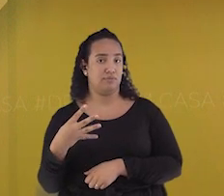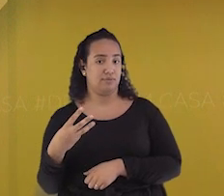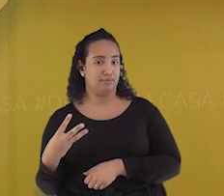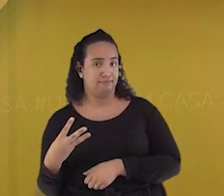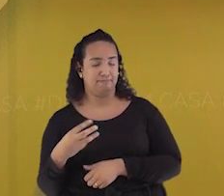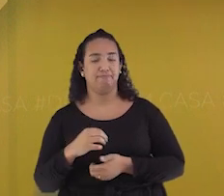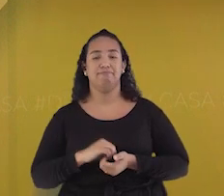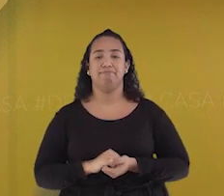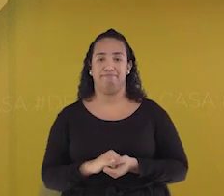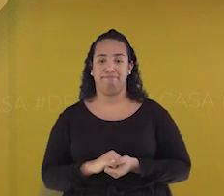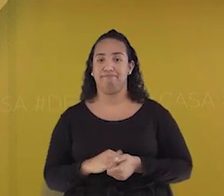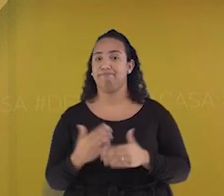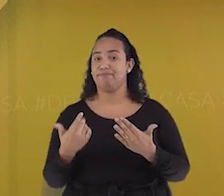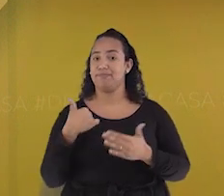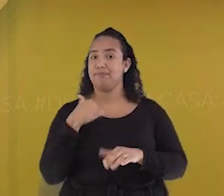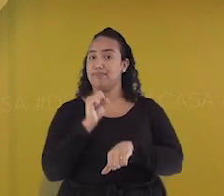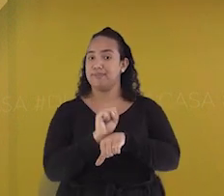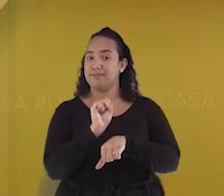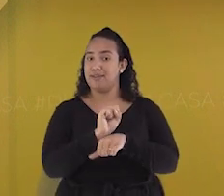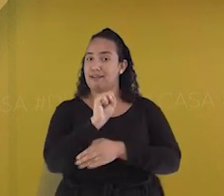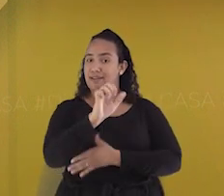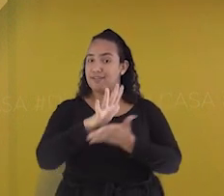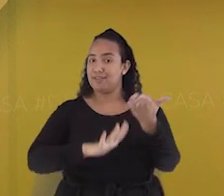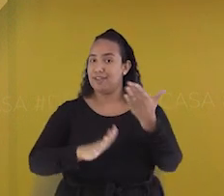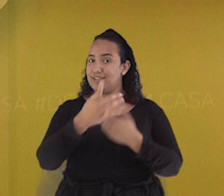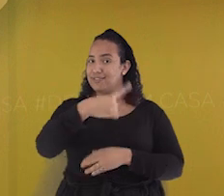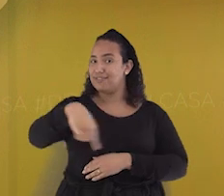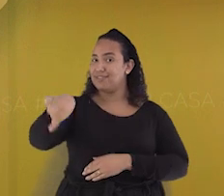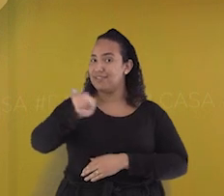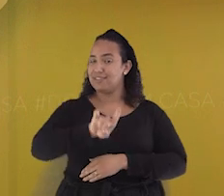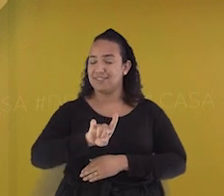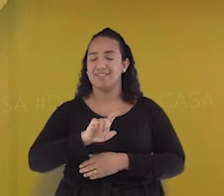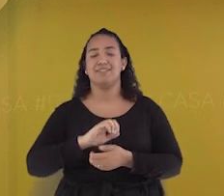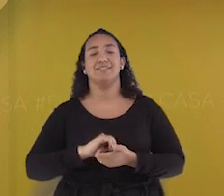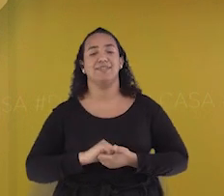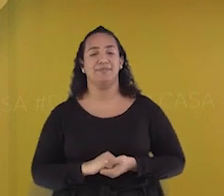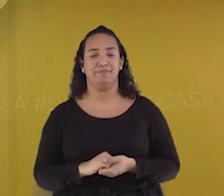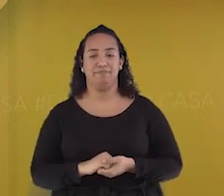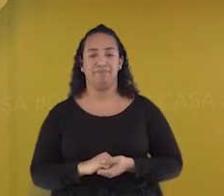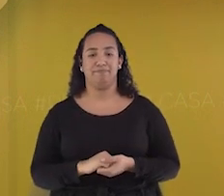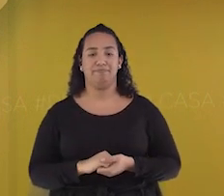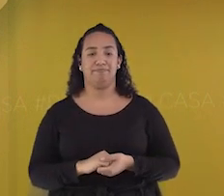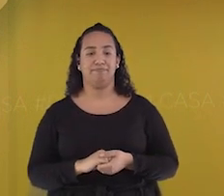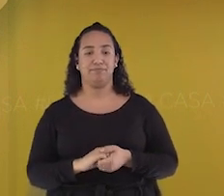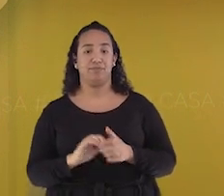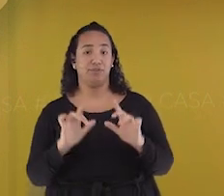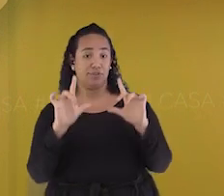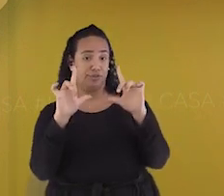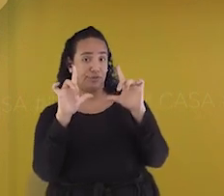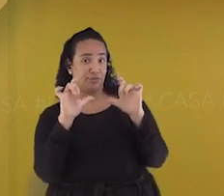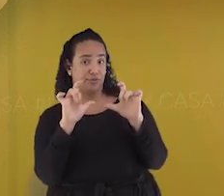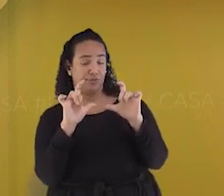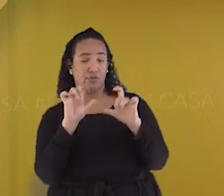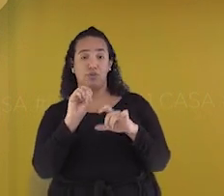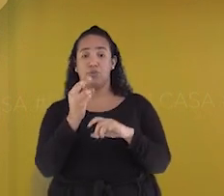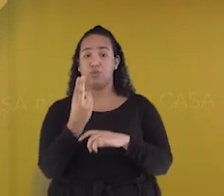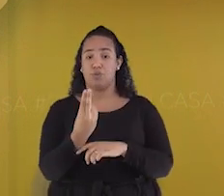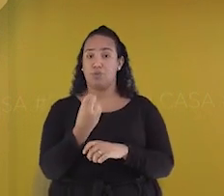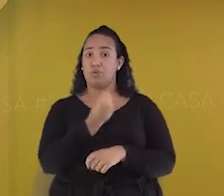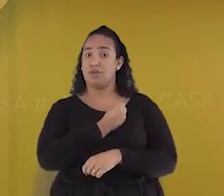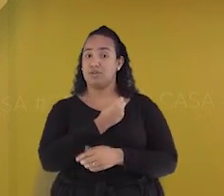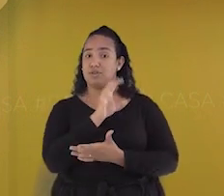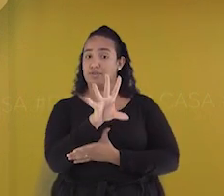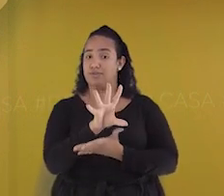27 9966 10 143. Estou esperando a sua atividade e ansiosa para ver. Tira uma foto aí ou anota o